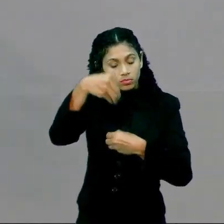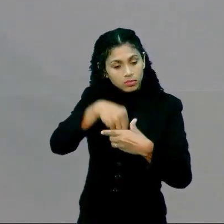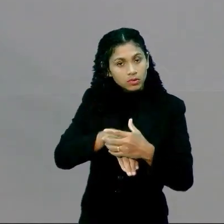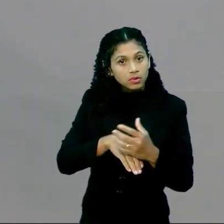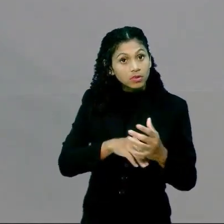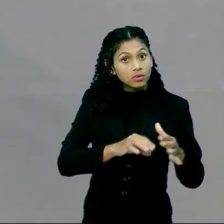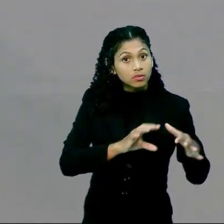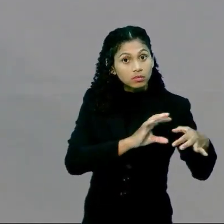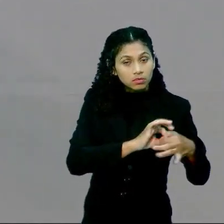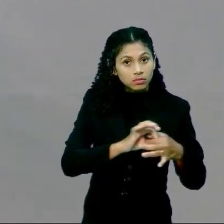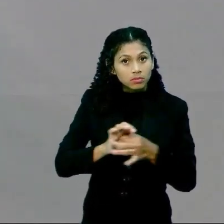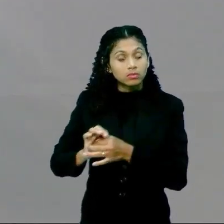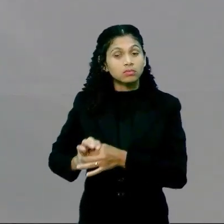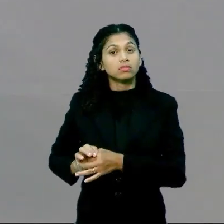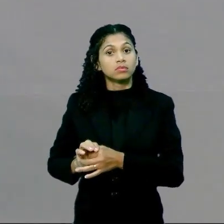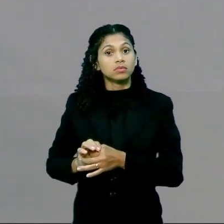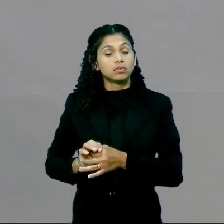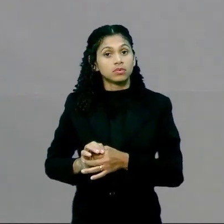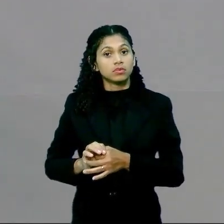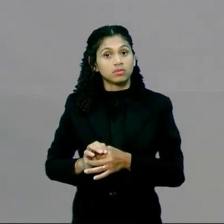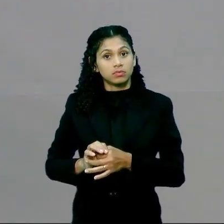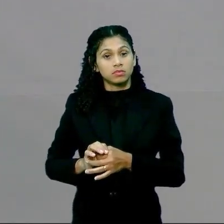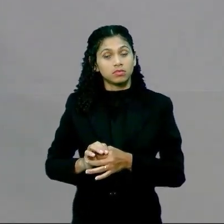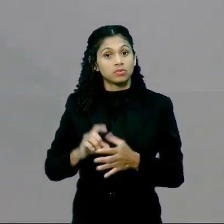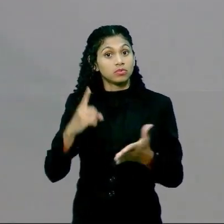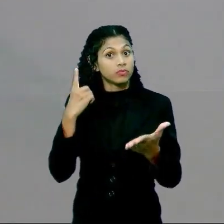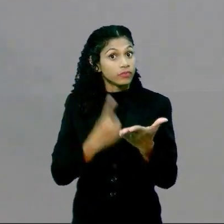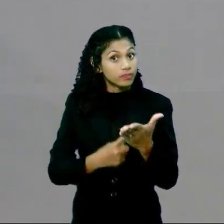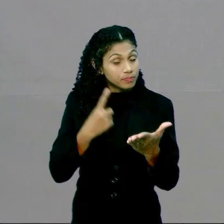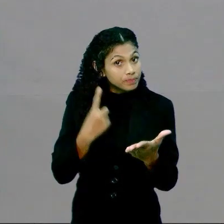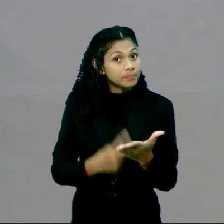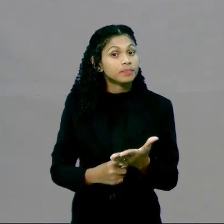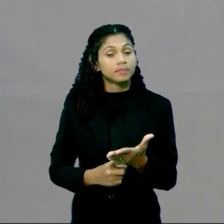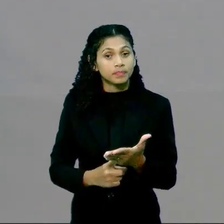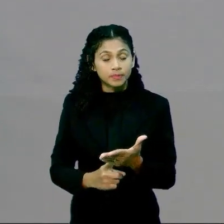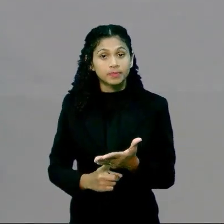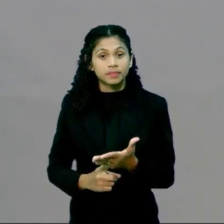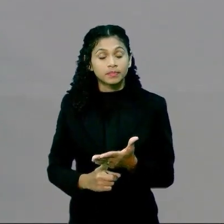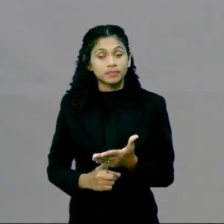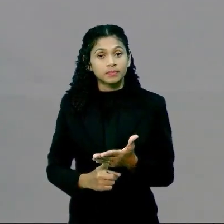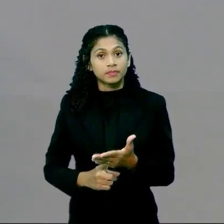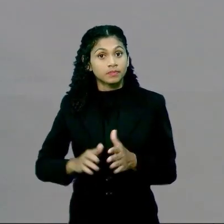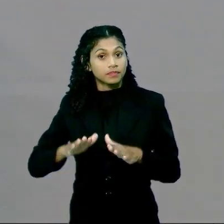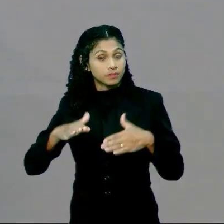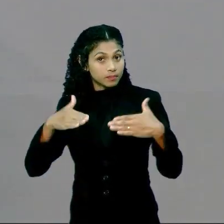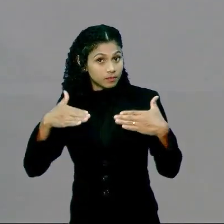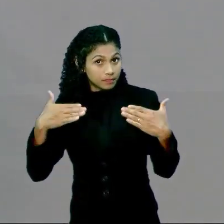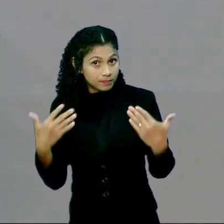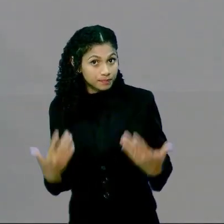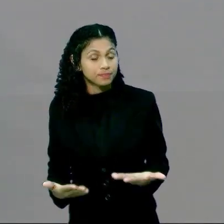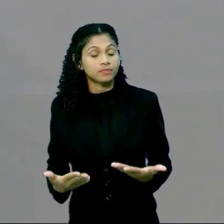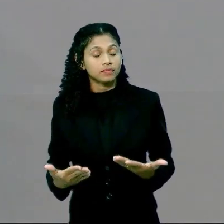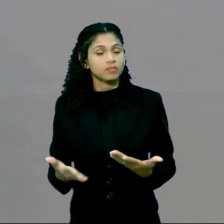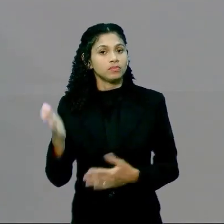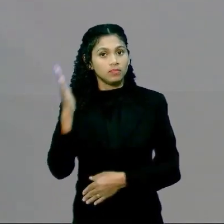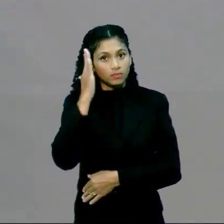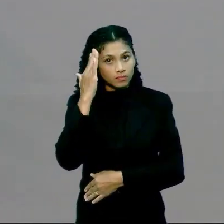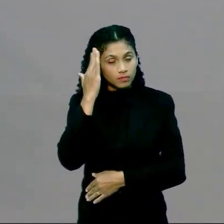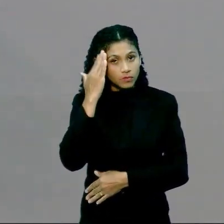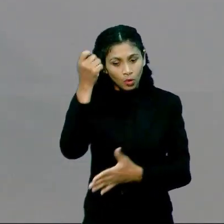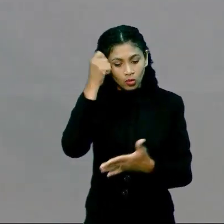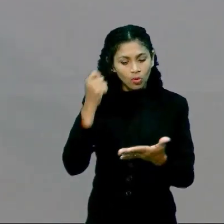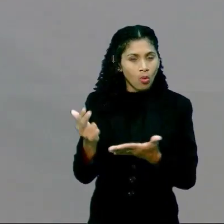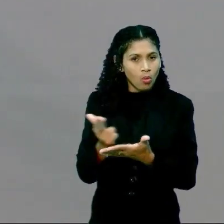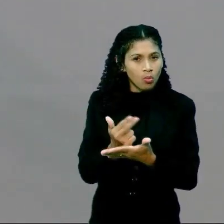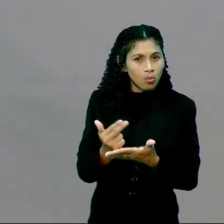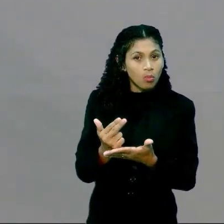quando os autores fazem isso, né, ele tirou aquela palavra do seu significado literal e